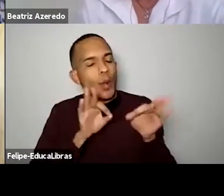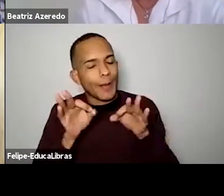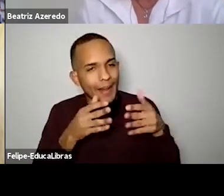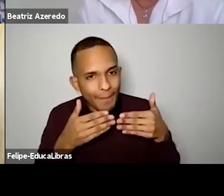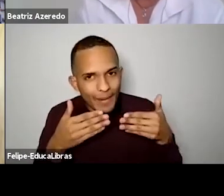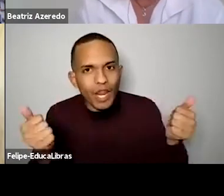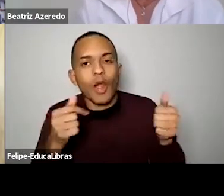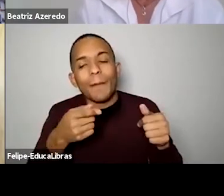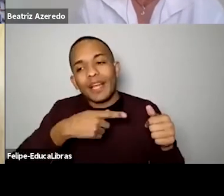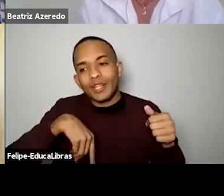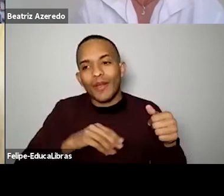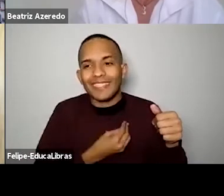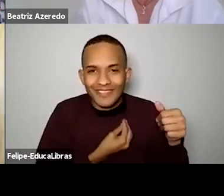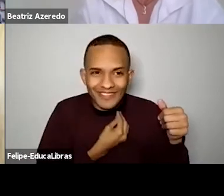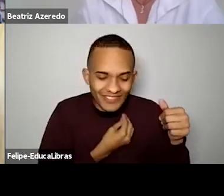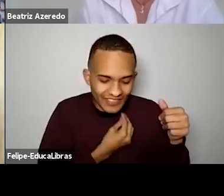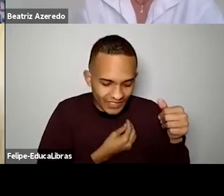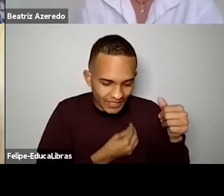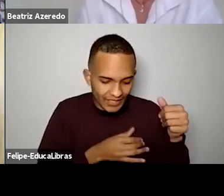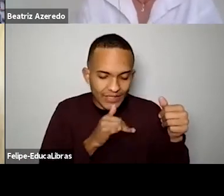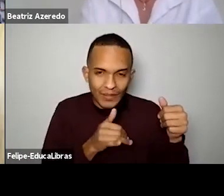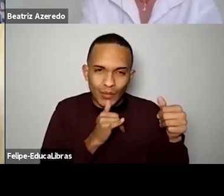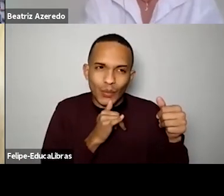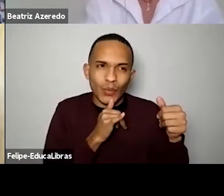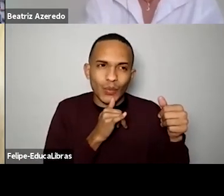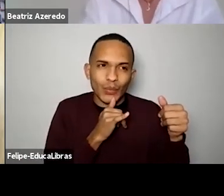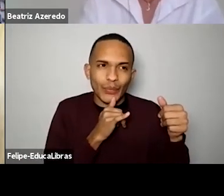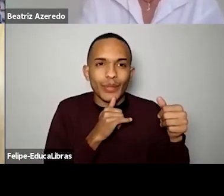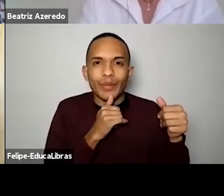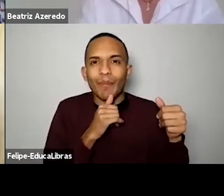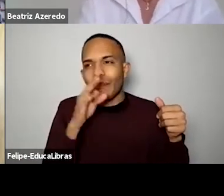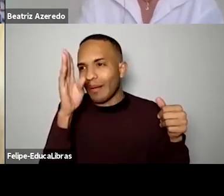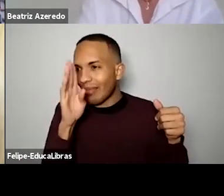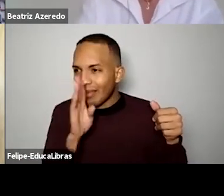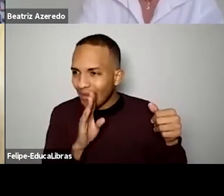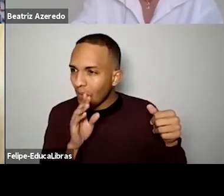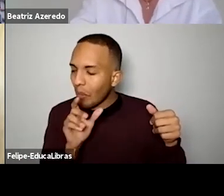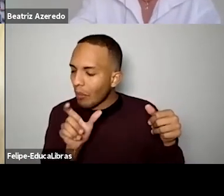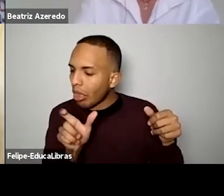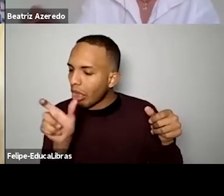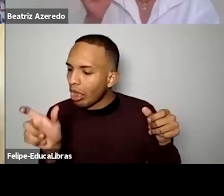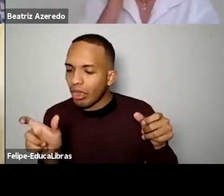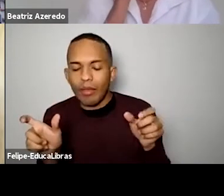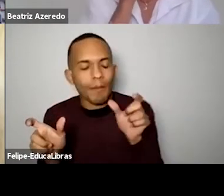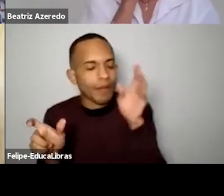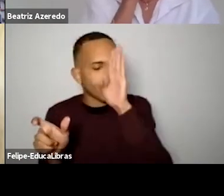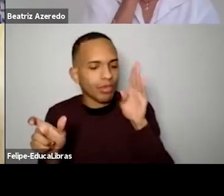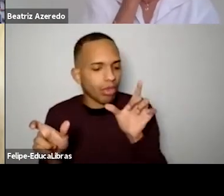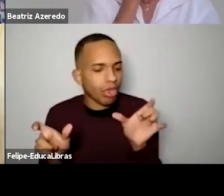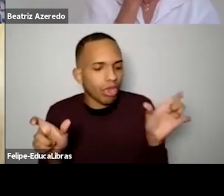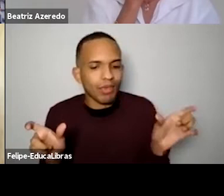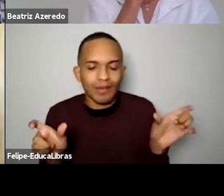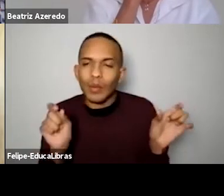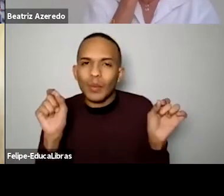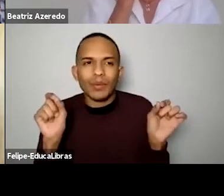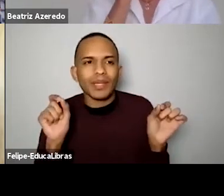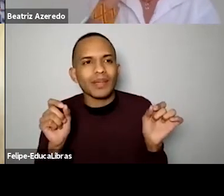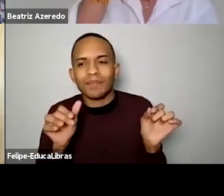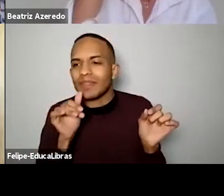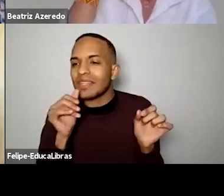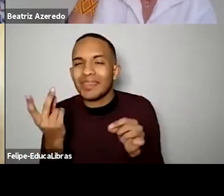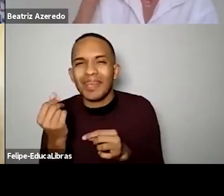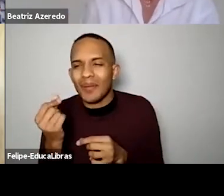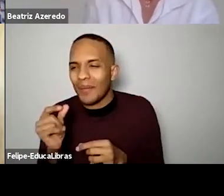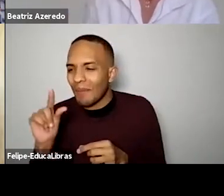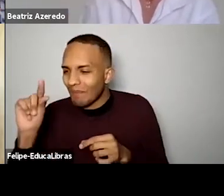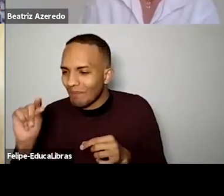gente não viva mais um novo, dois Brasis. Um Brasil em que, devido à má distribuição de renda,